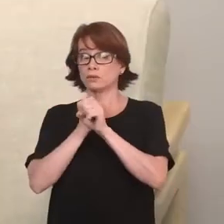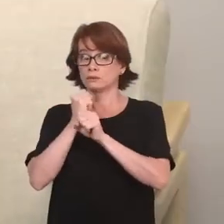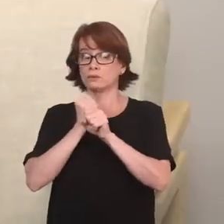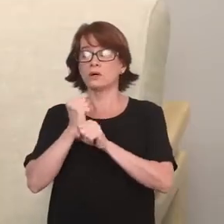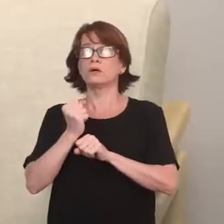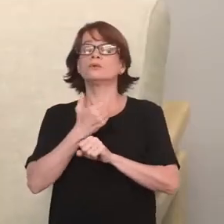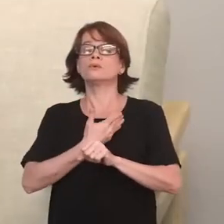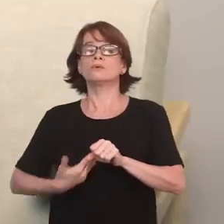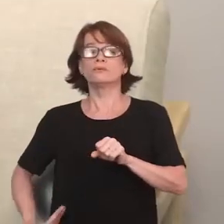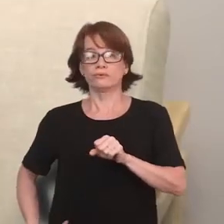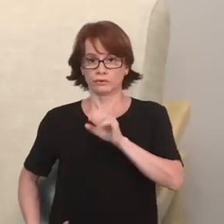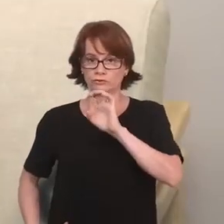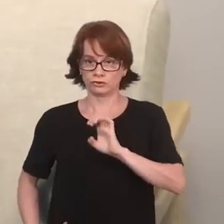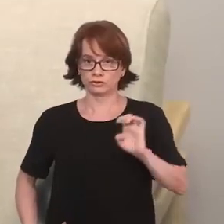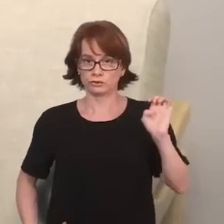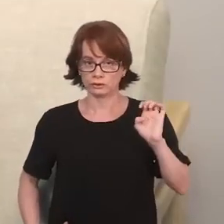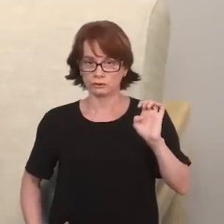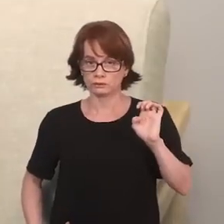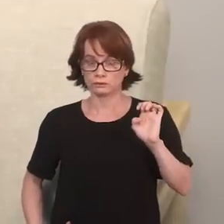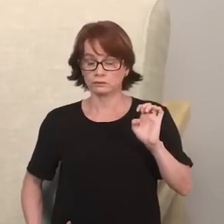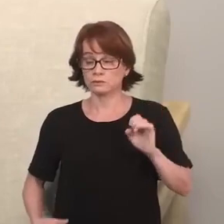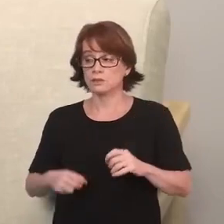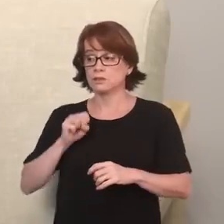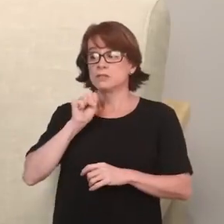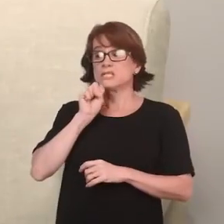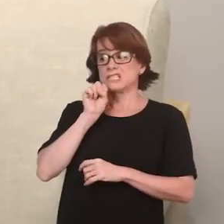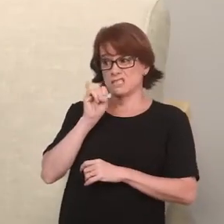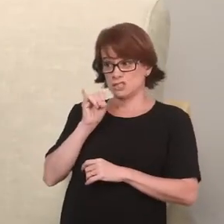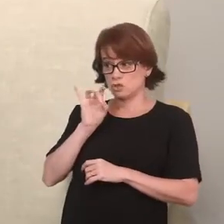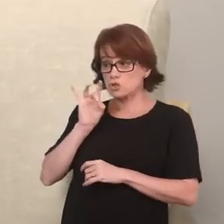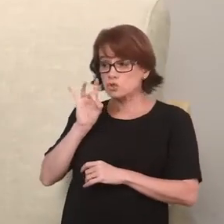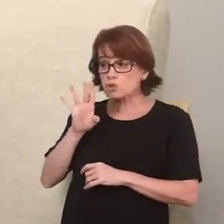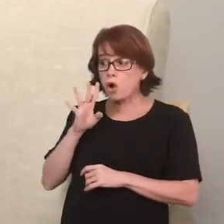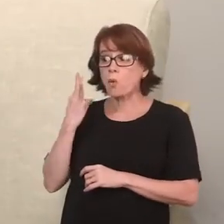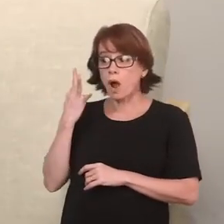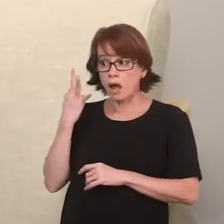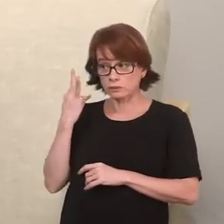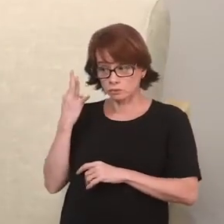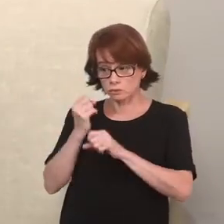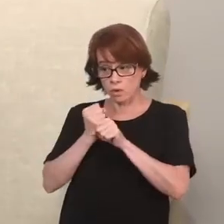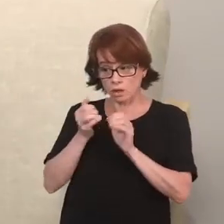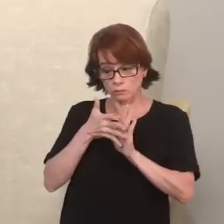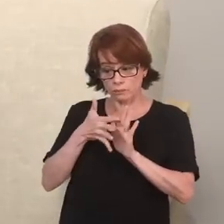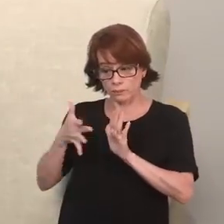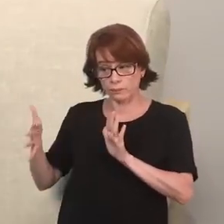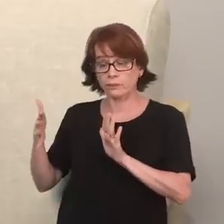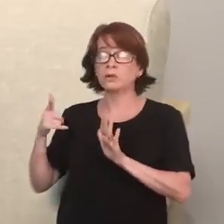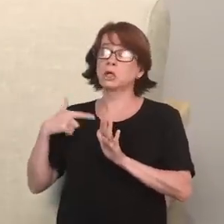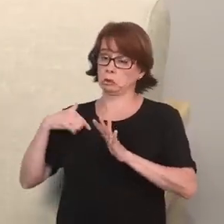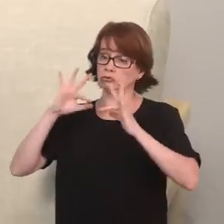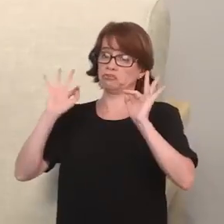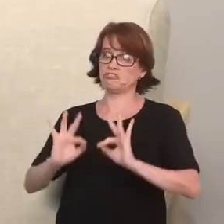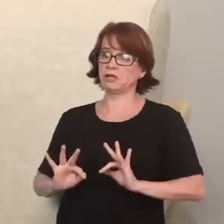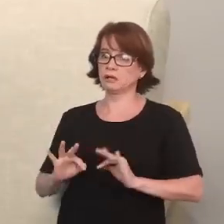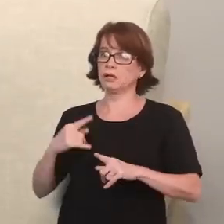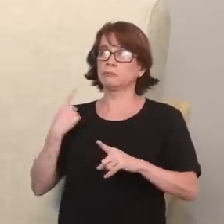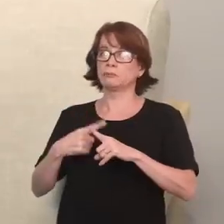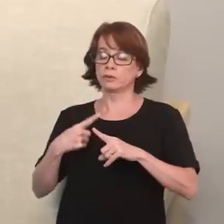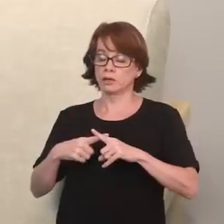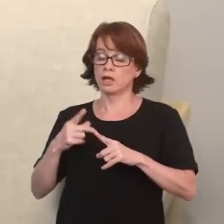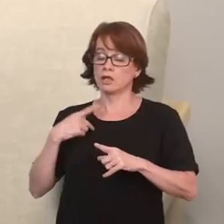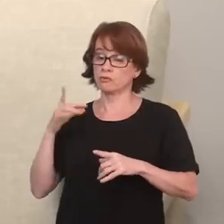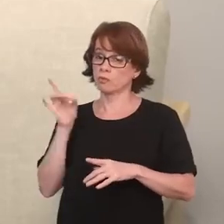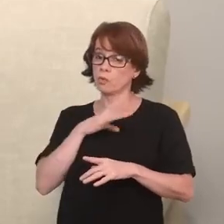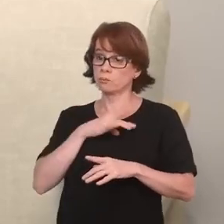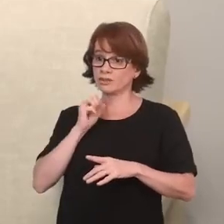4 anos, gente, eu tô feliz, tá? Porque o meu temor é que essa coisa aí, né, grude e não